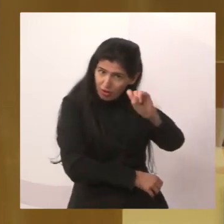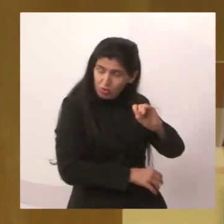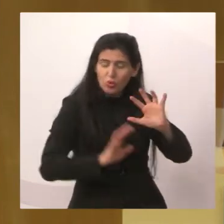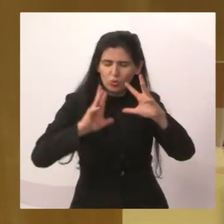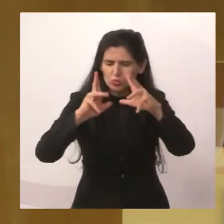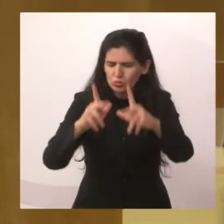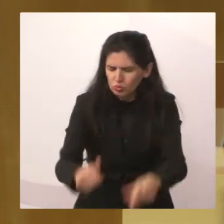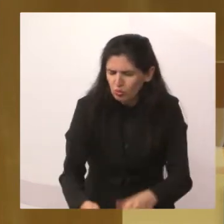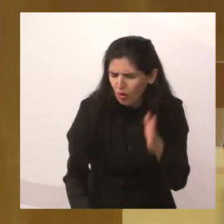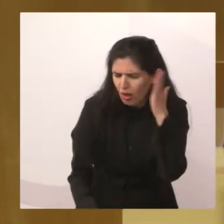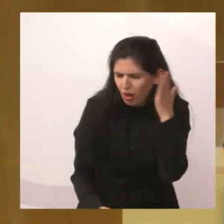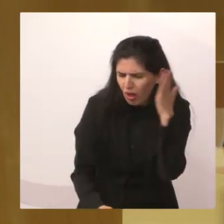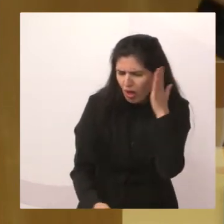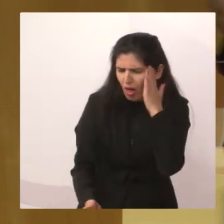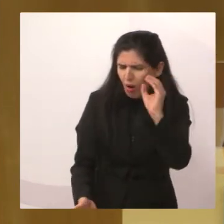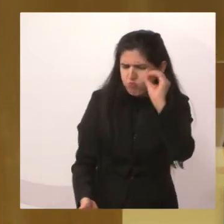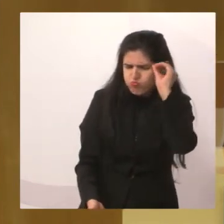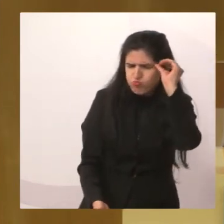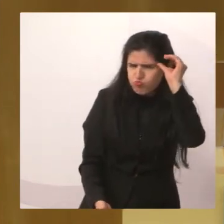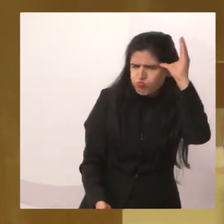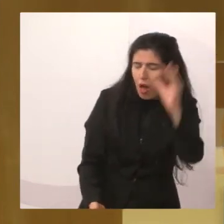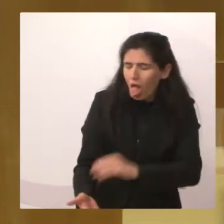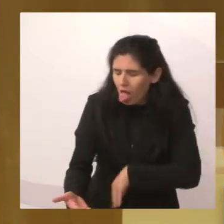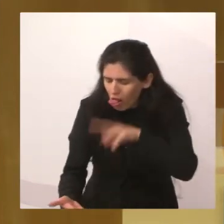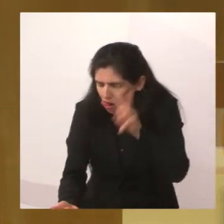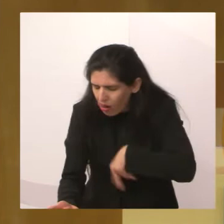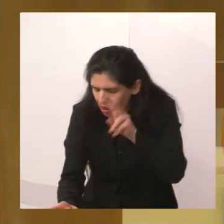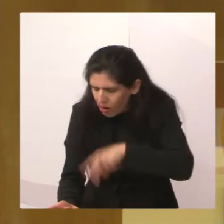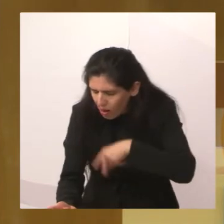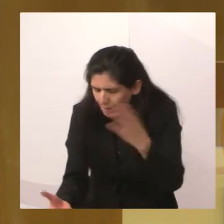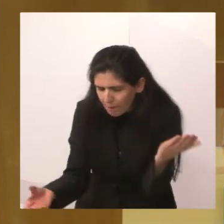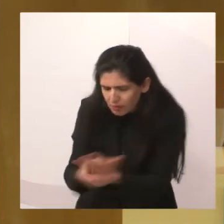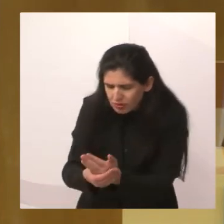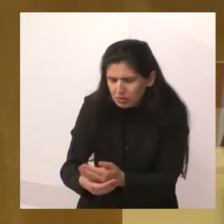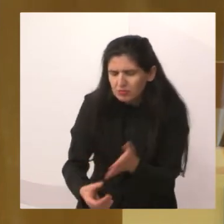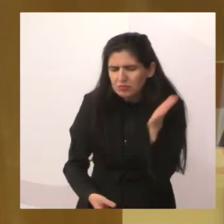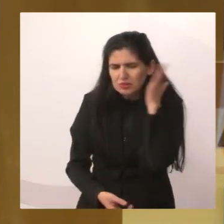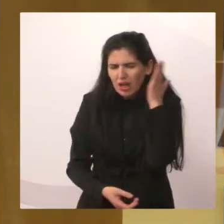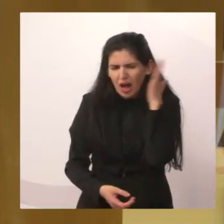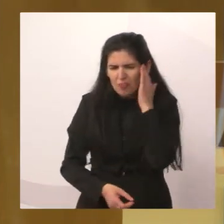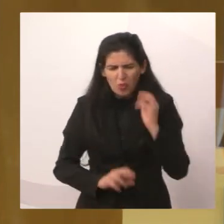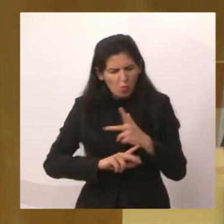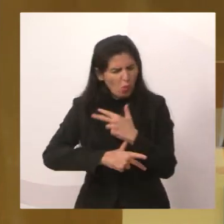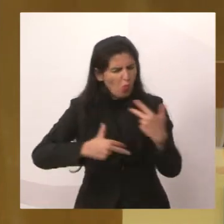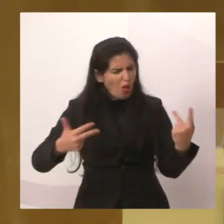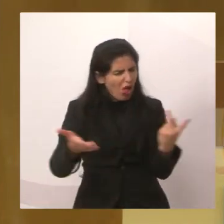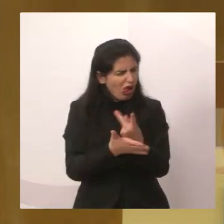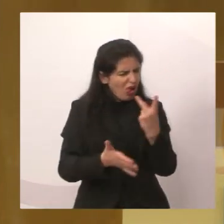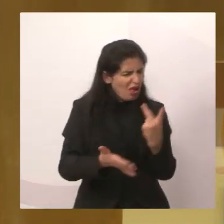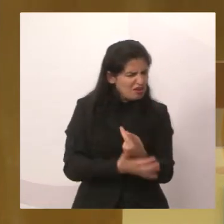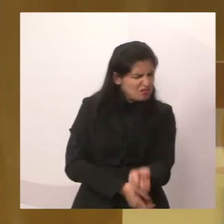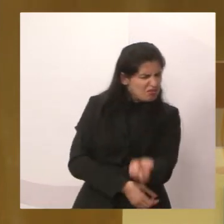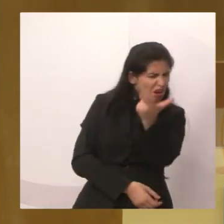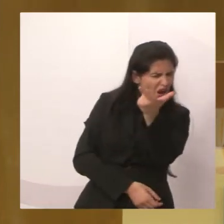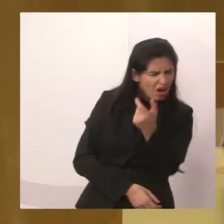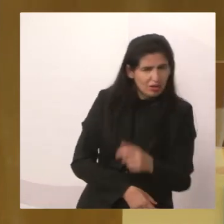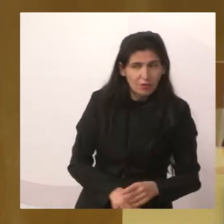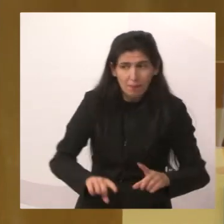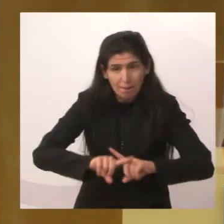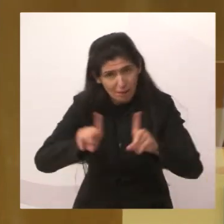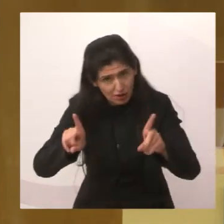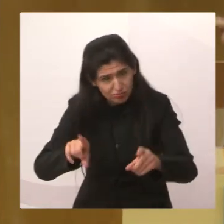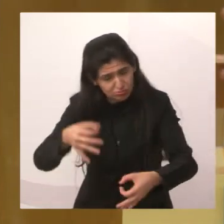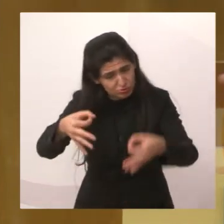passa a perceber muitas distorções que existem no caminho, né? Então, eu confesso a vocês, por mais justo que a gente seja, do que a gente